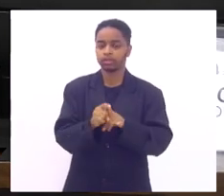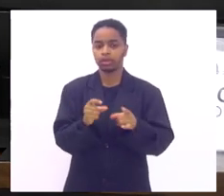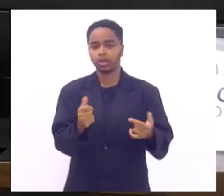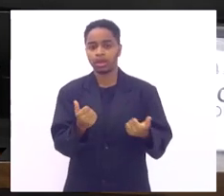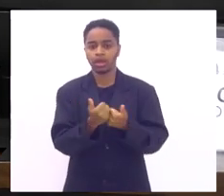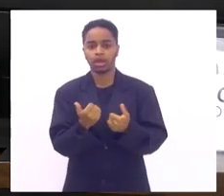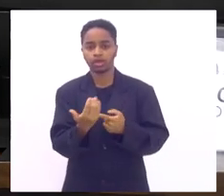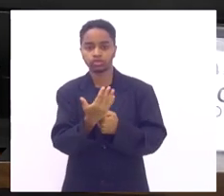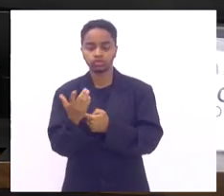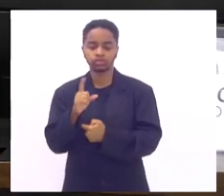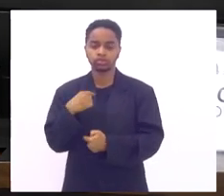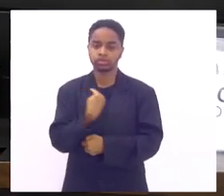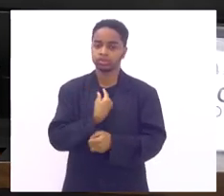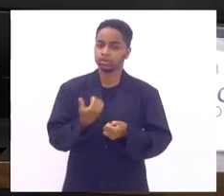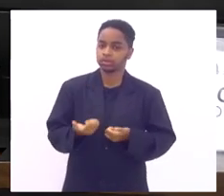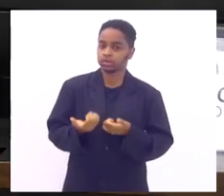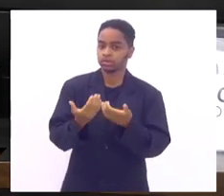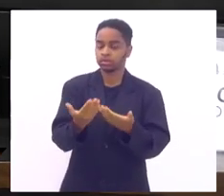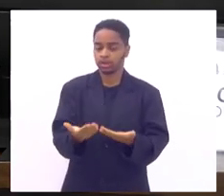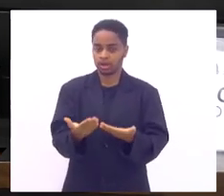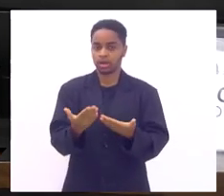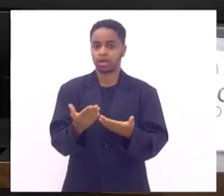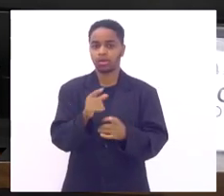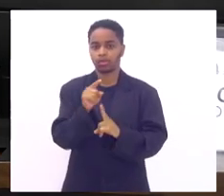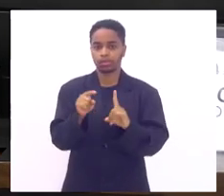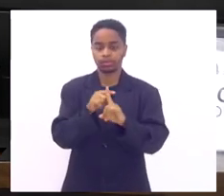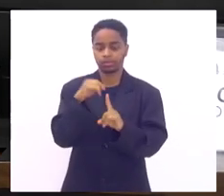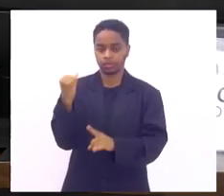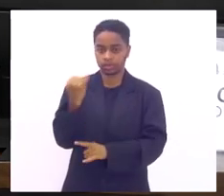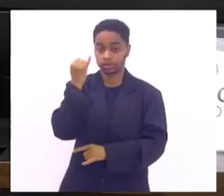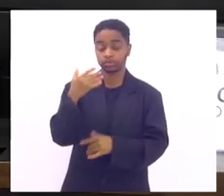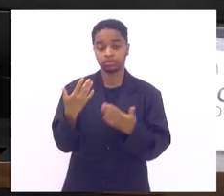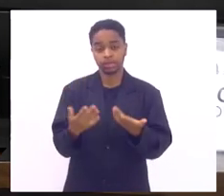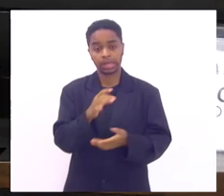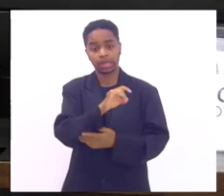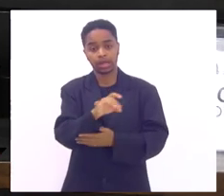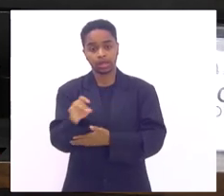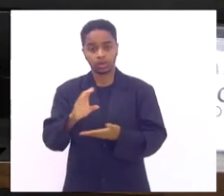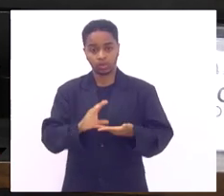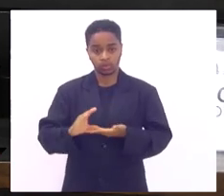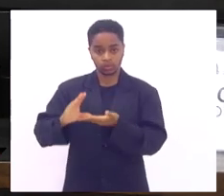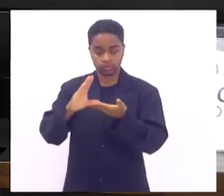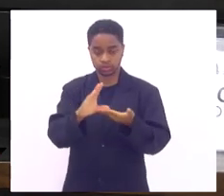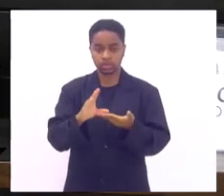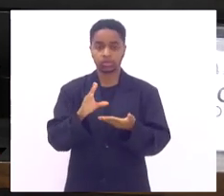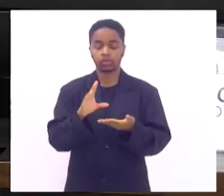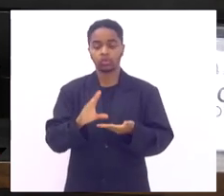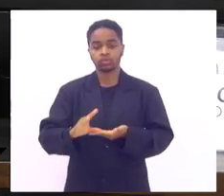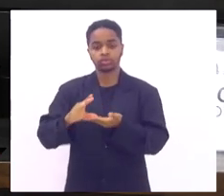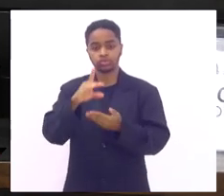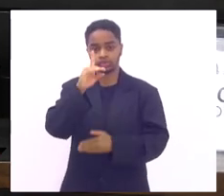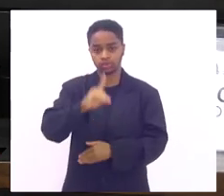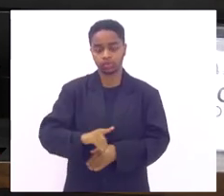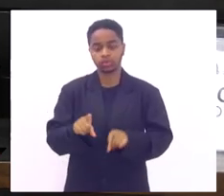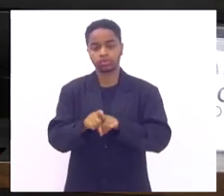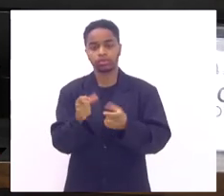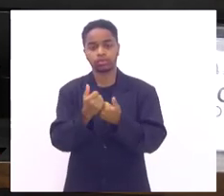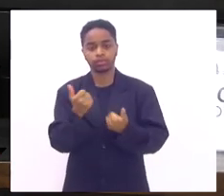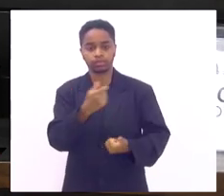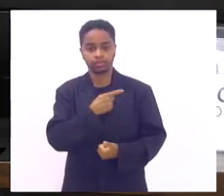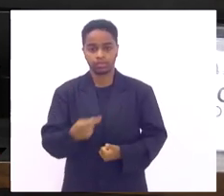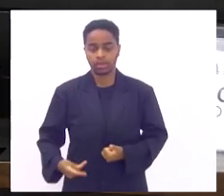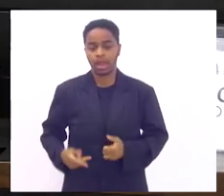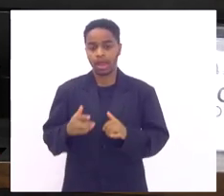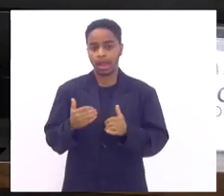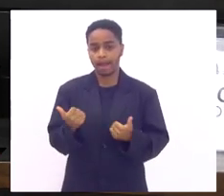tão importante. Então, a cada um dos conselheiros, o meu conselho diretor, meus vice-presidentes que me apoiam diretamente